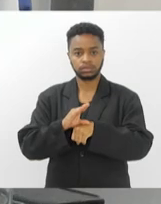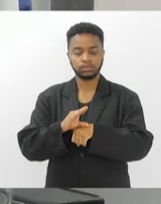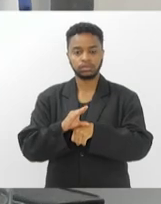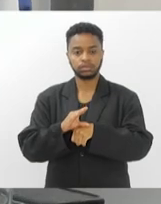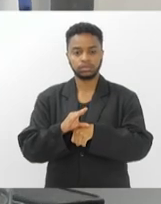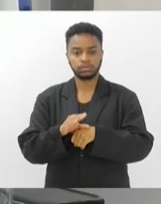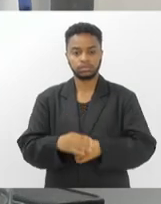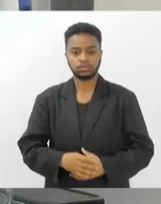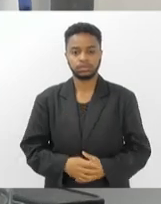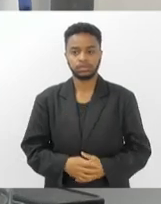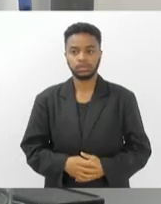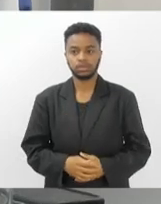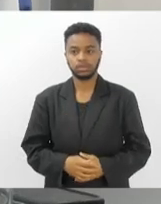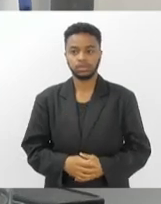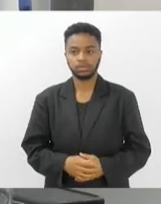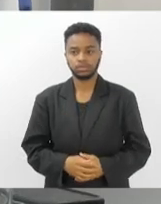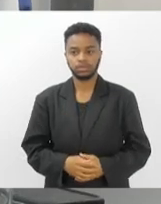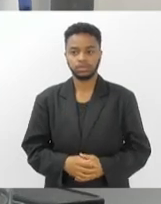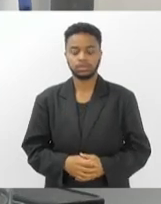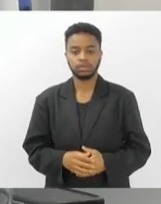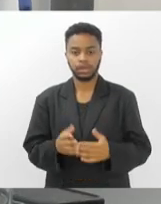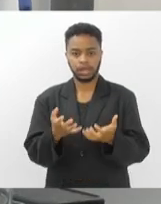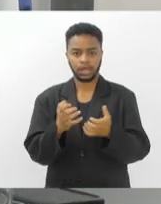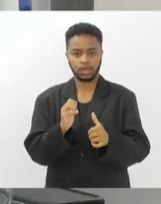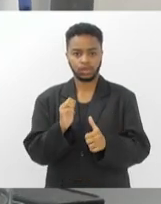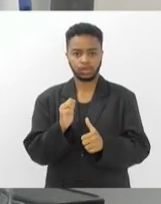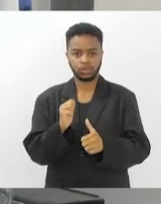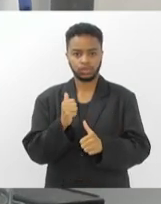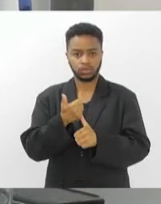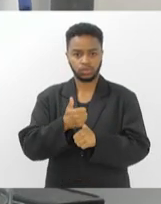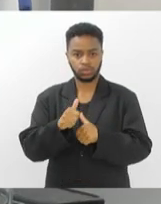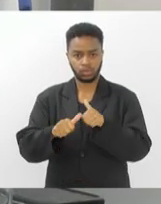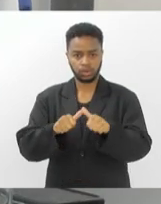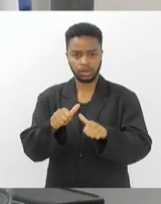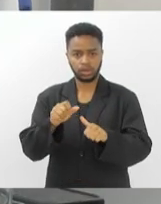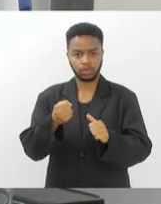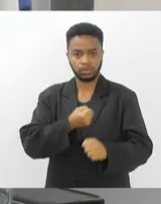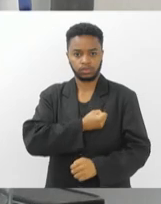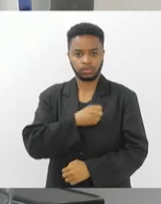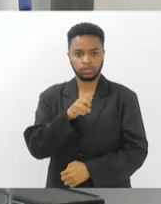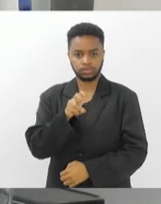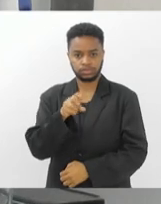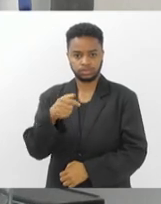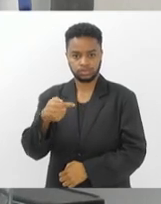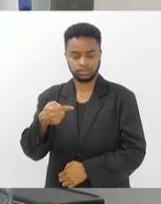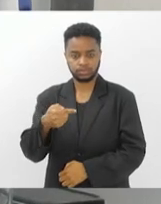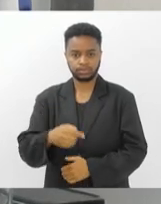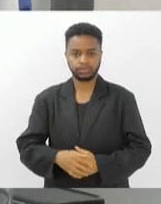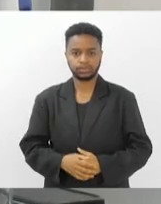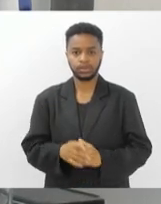Qual é o item, deputado Serafini, se eu quer trocar? É o 57,